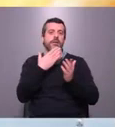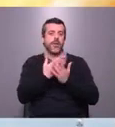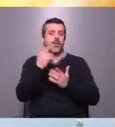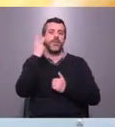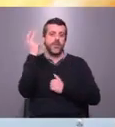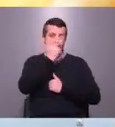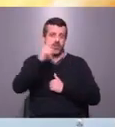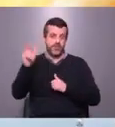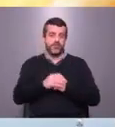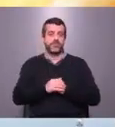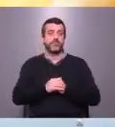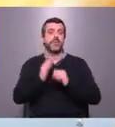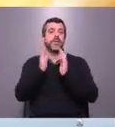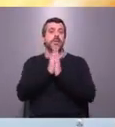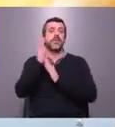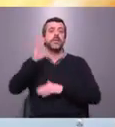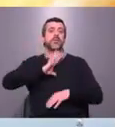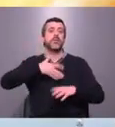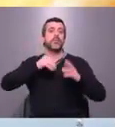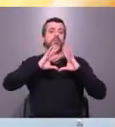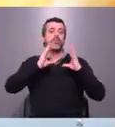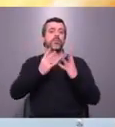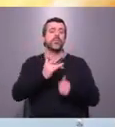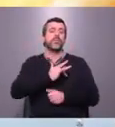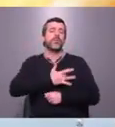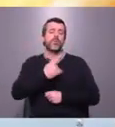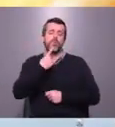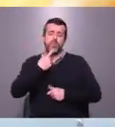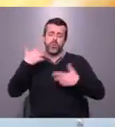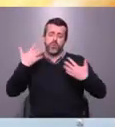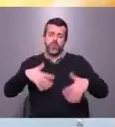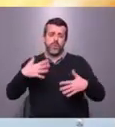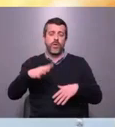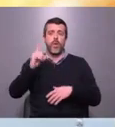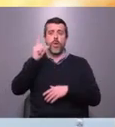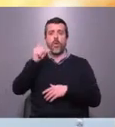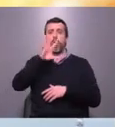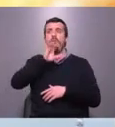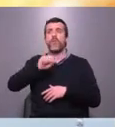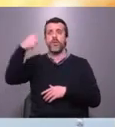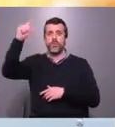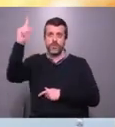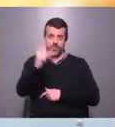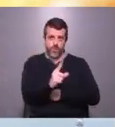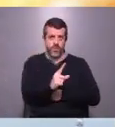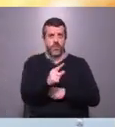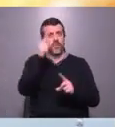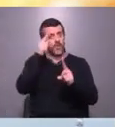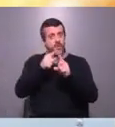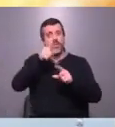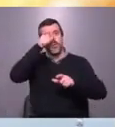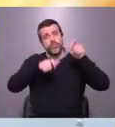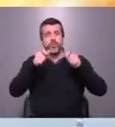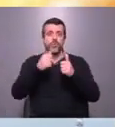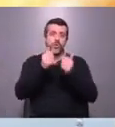Dio infatti ha tanto amato il mondo da dare il figlio unigenito, perché chiunque crede in lui non